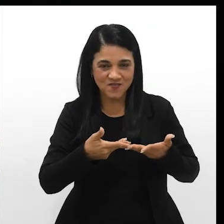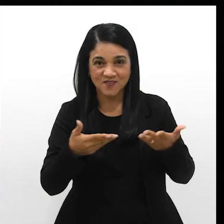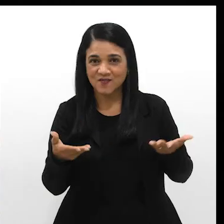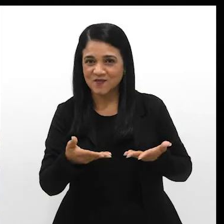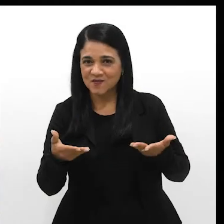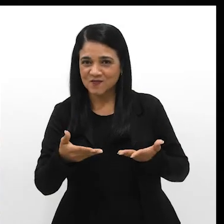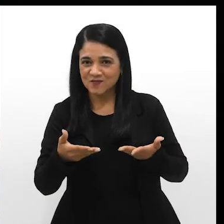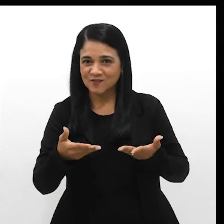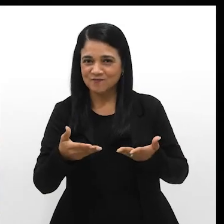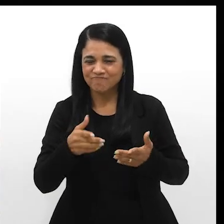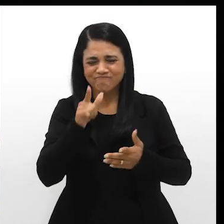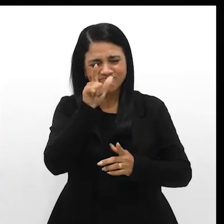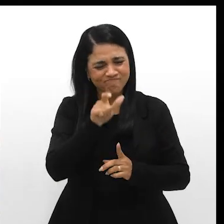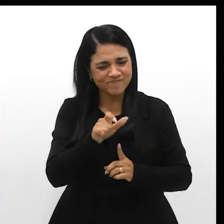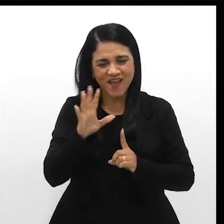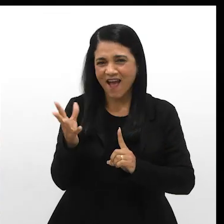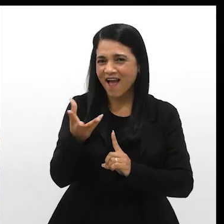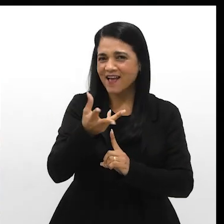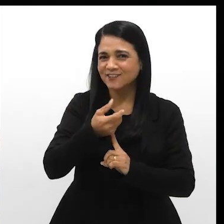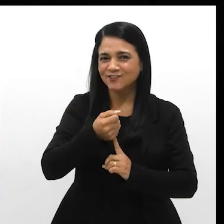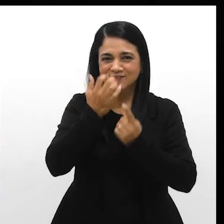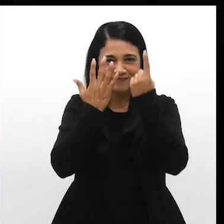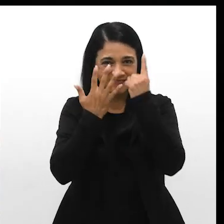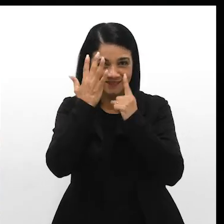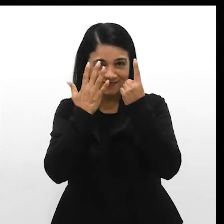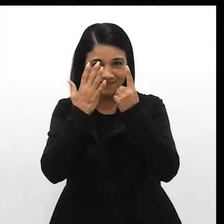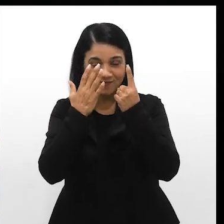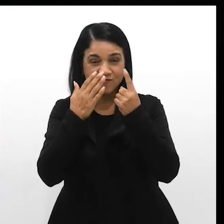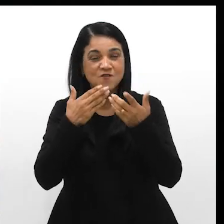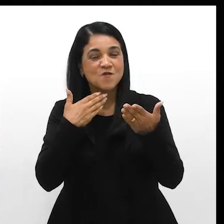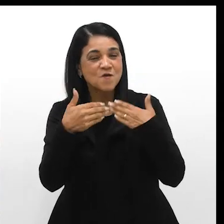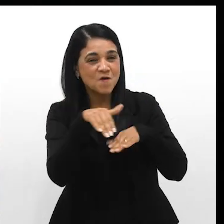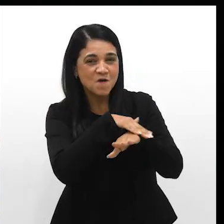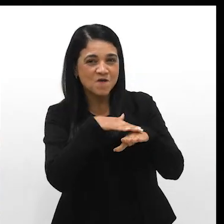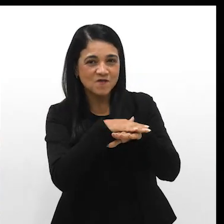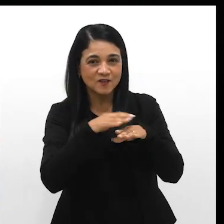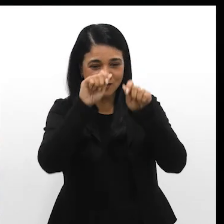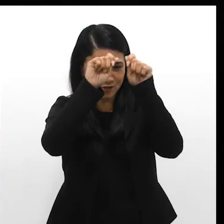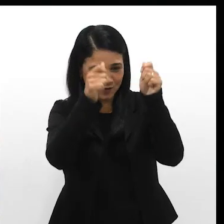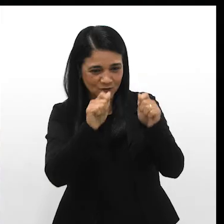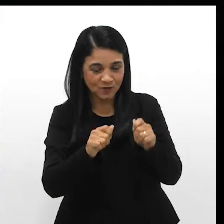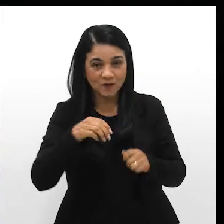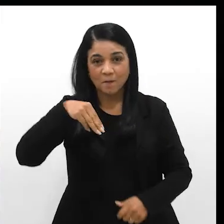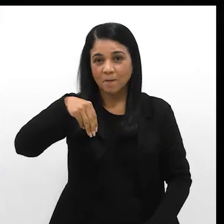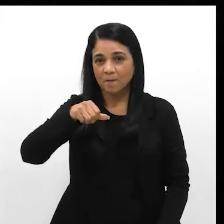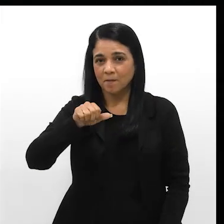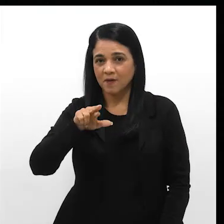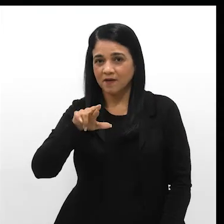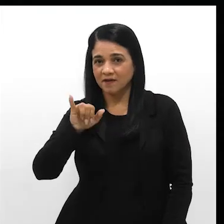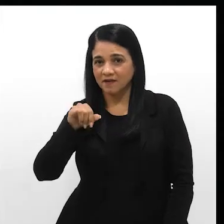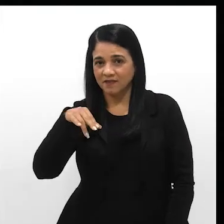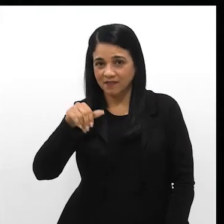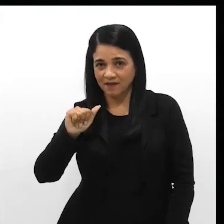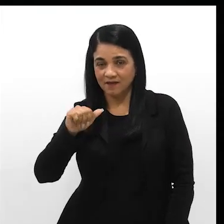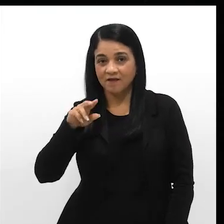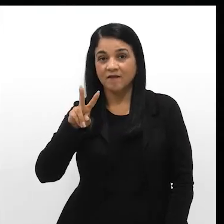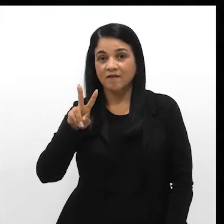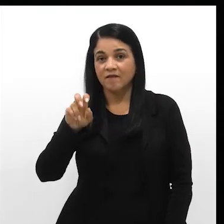nossa convidada de hoje é uma das grandes artistas do carnaval. Eu converso com a escultora Marina